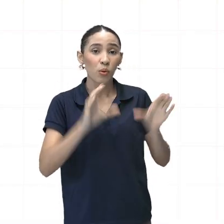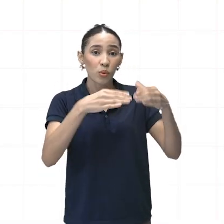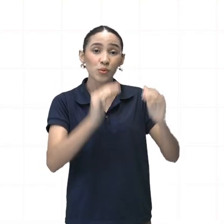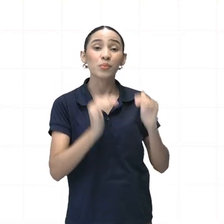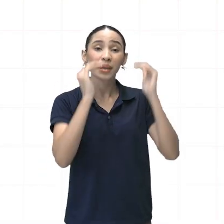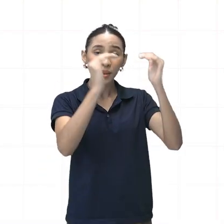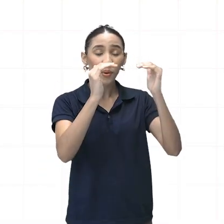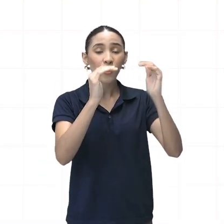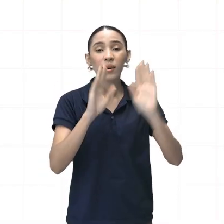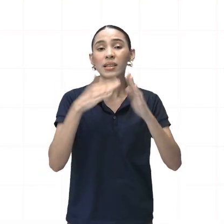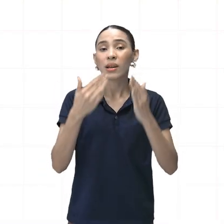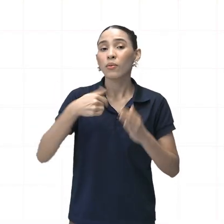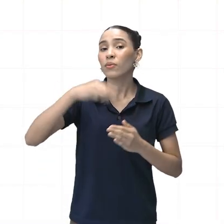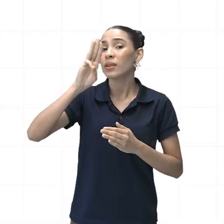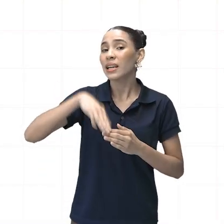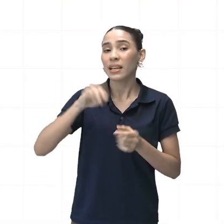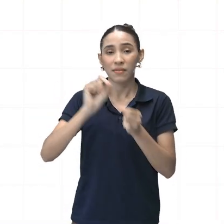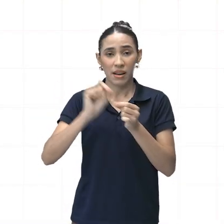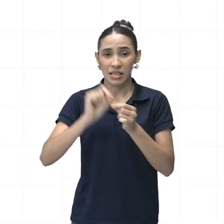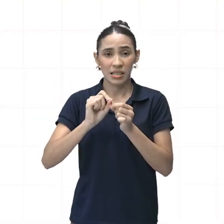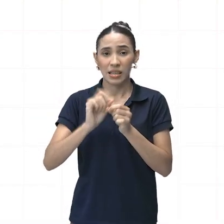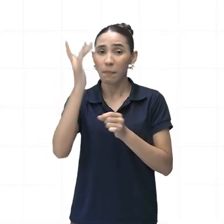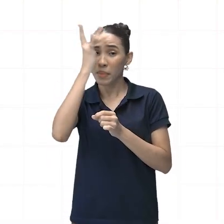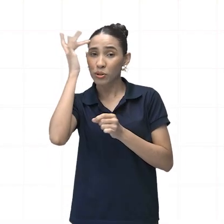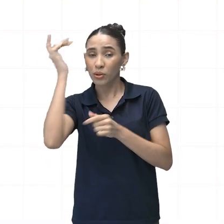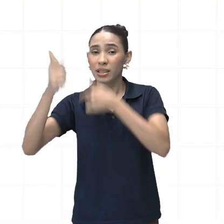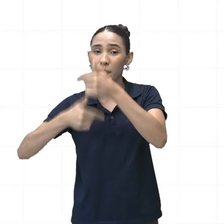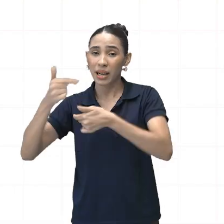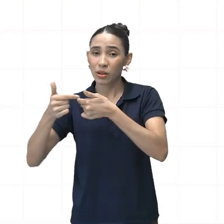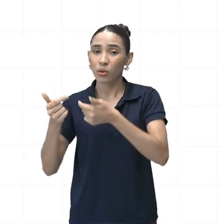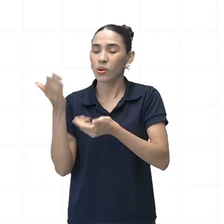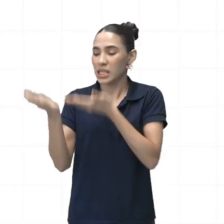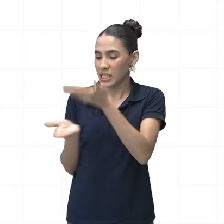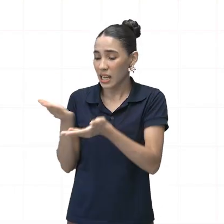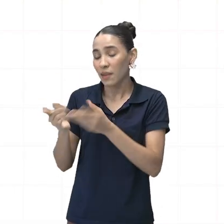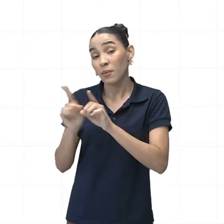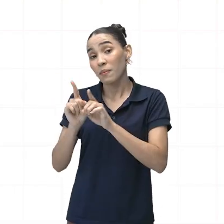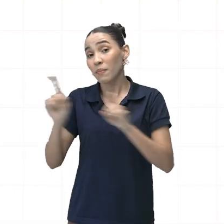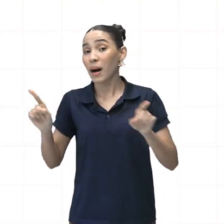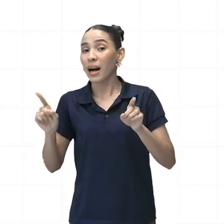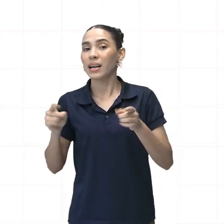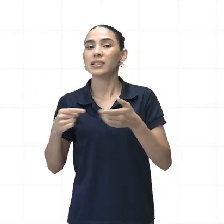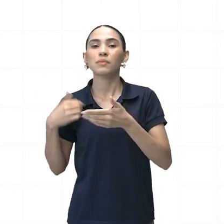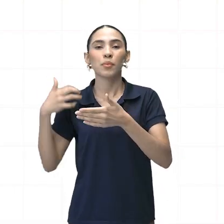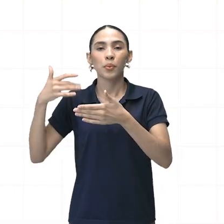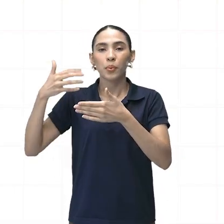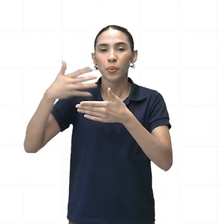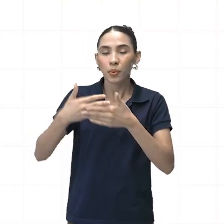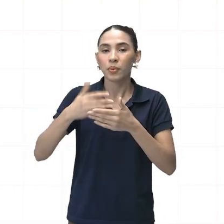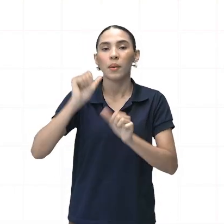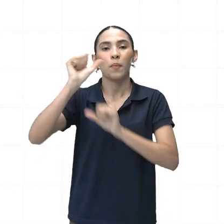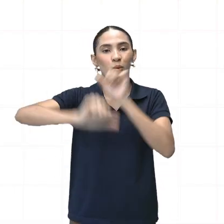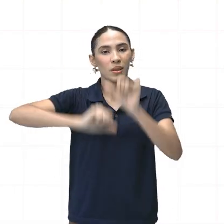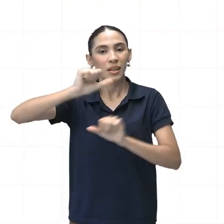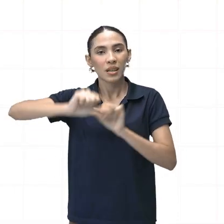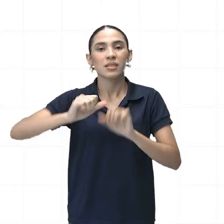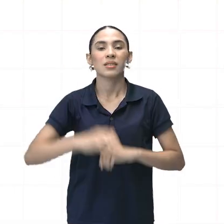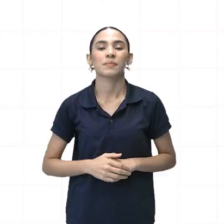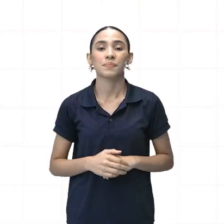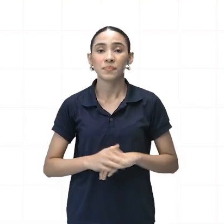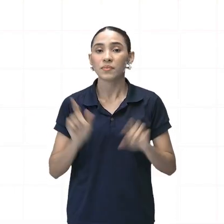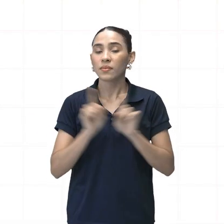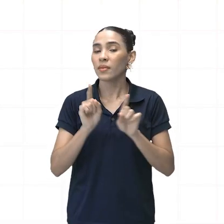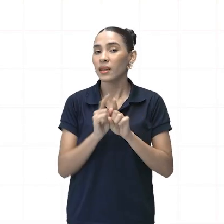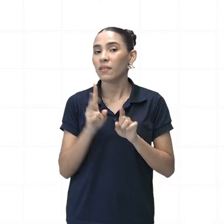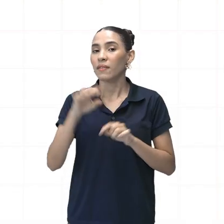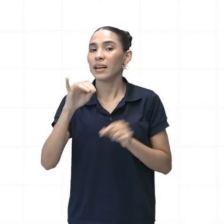Do clero. Então, quem fazia isso? Os servos, tá? Mas com o passar do tempo, foram ocorrendo muitas mudanças, e uma delas que